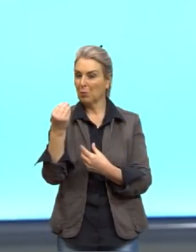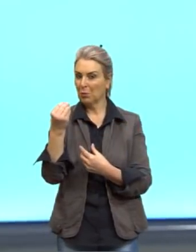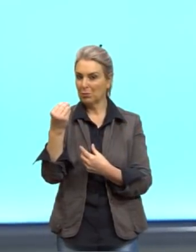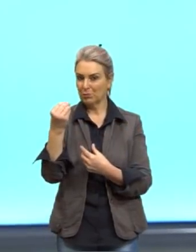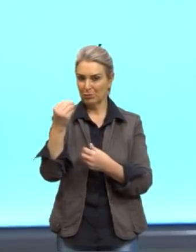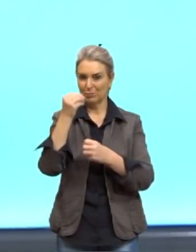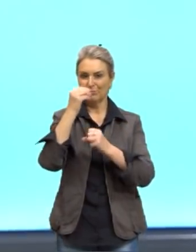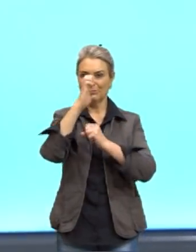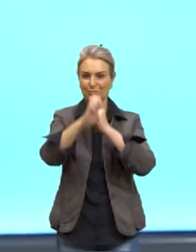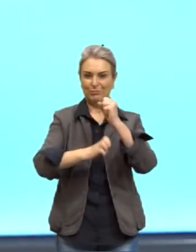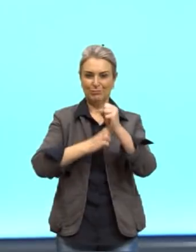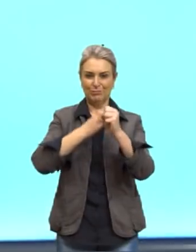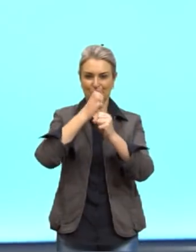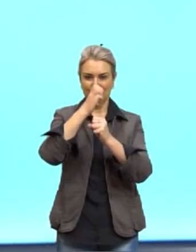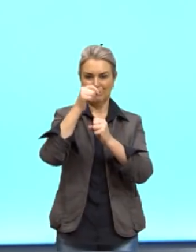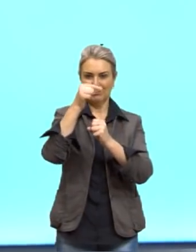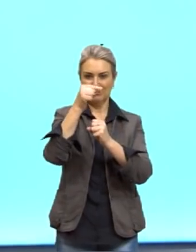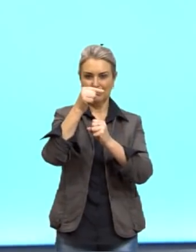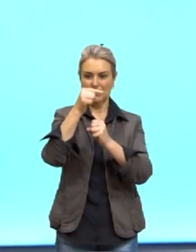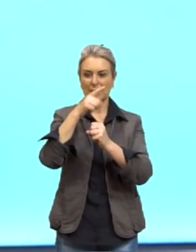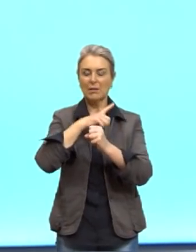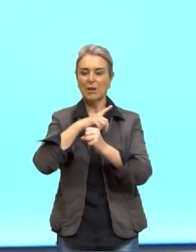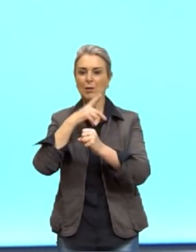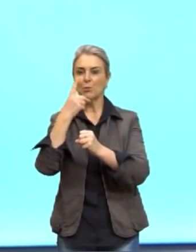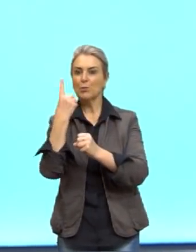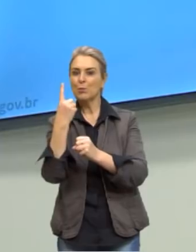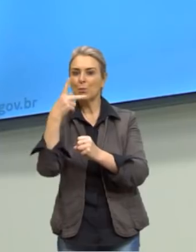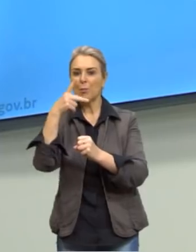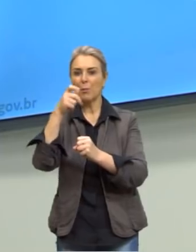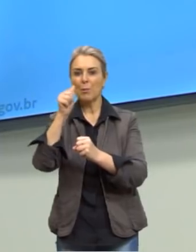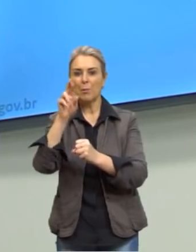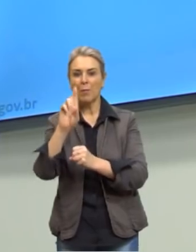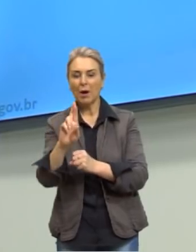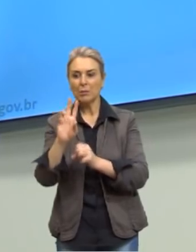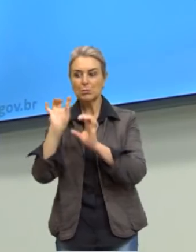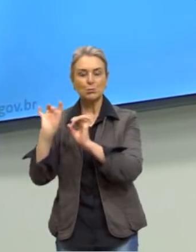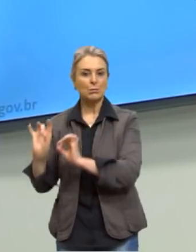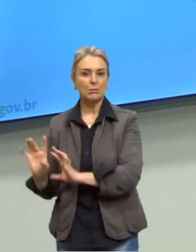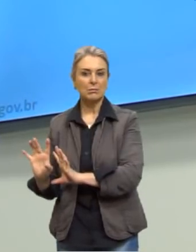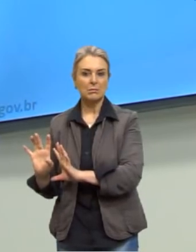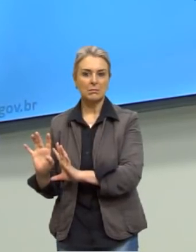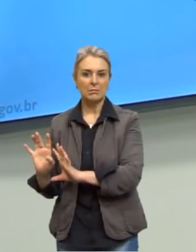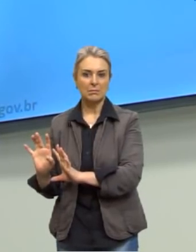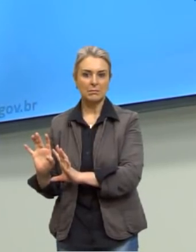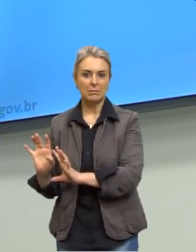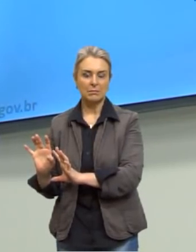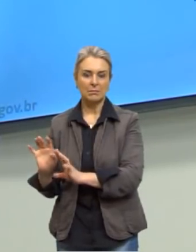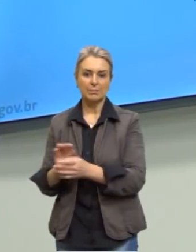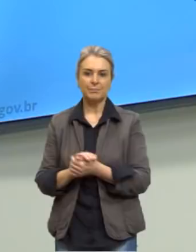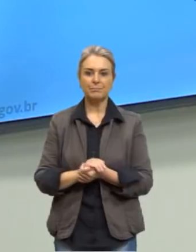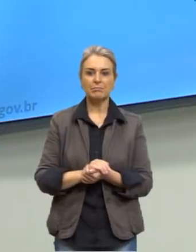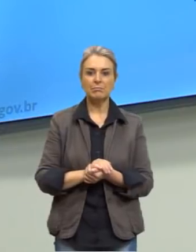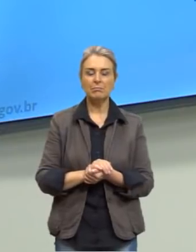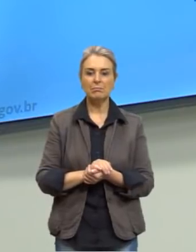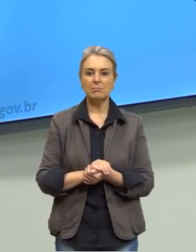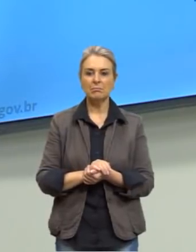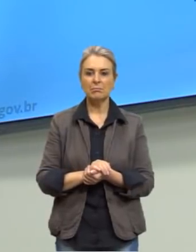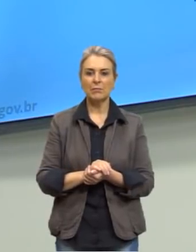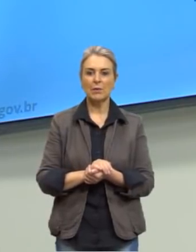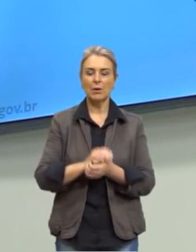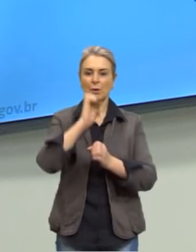e esses três elementos tem um par de elétrons que está sobrando tá tranquilo e esse